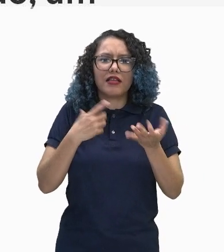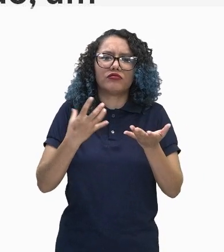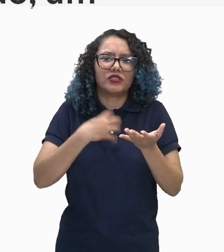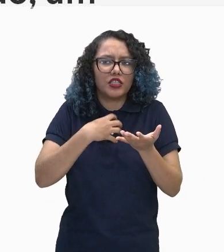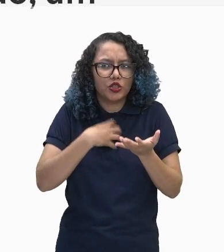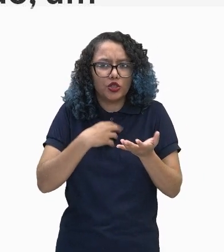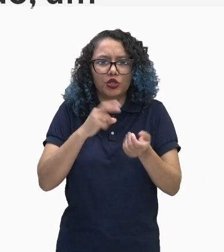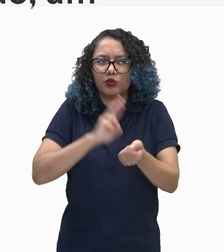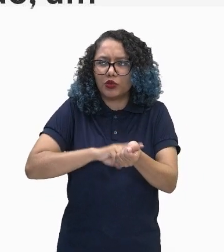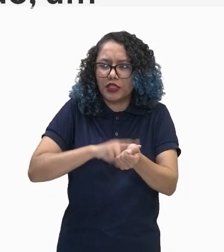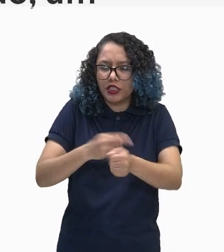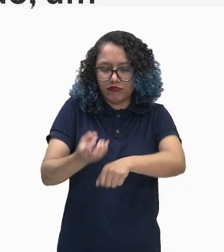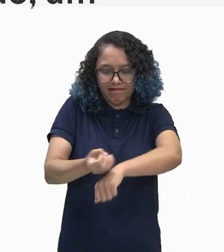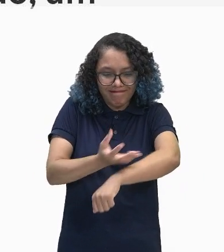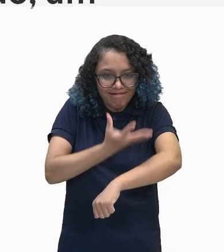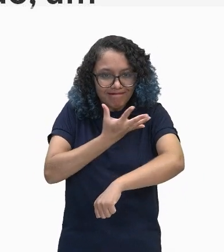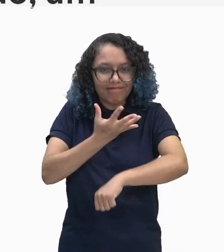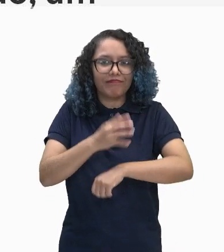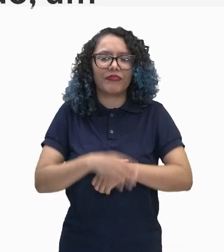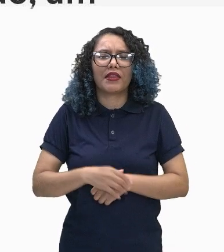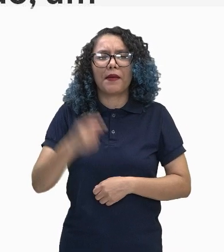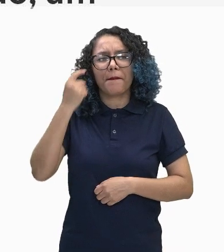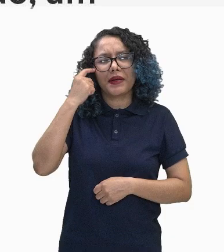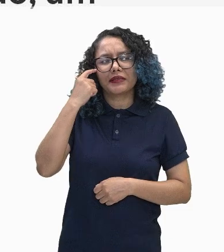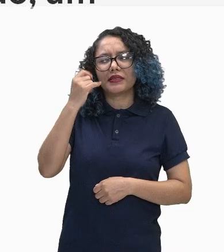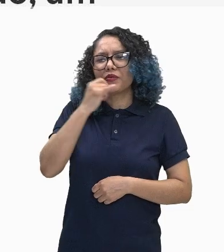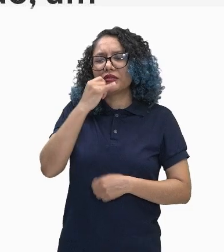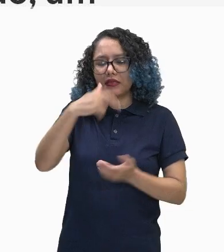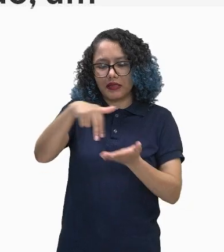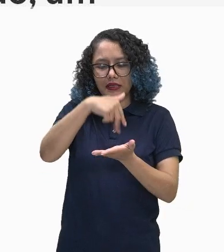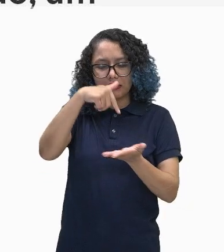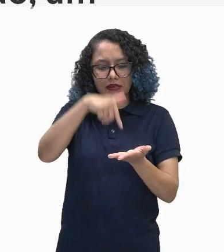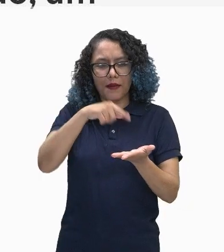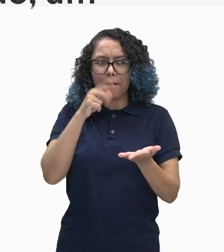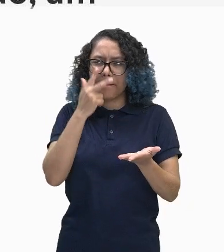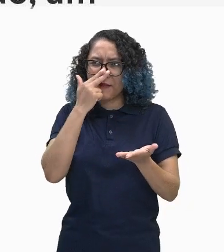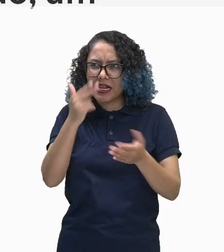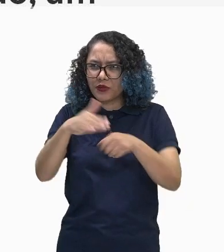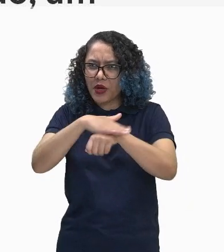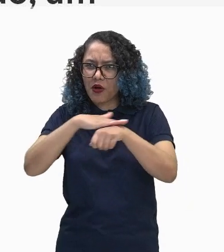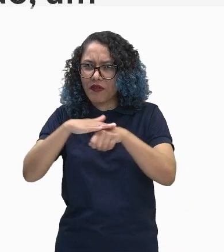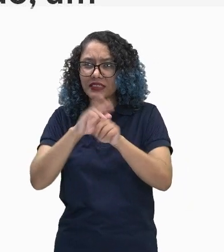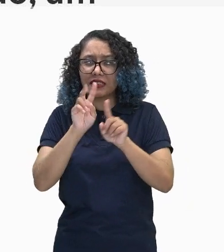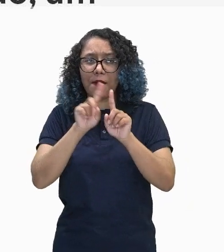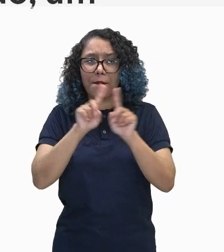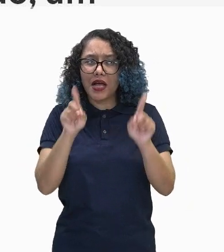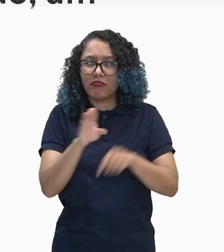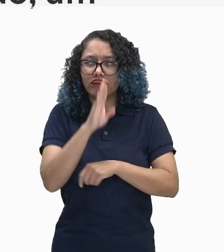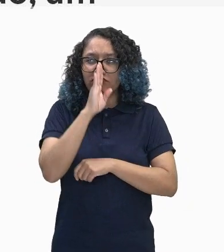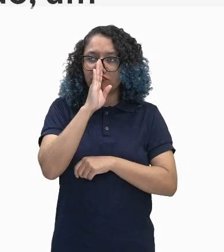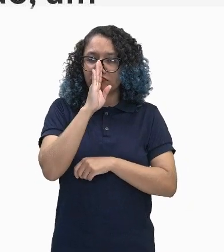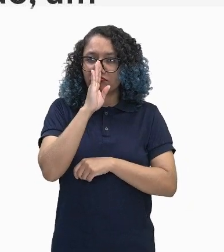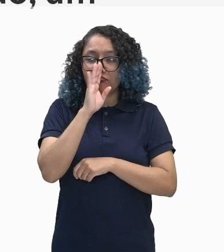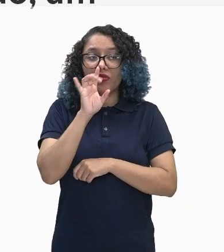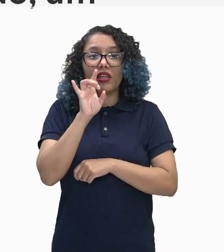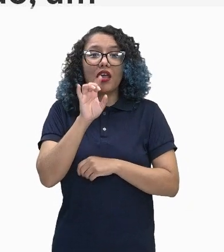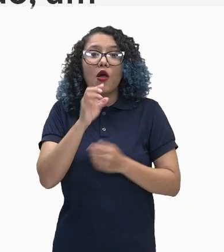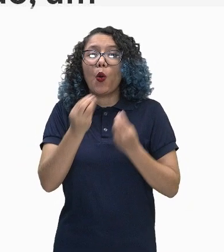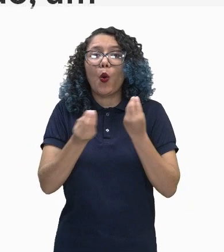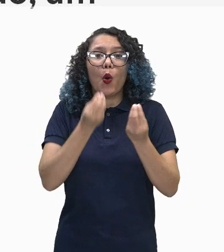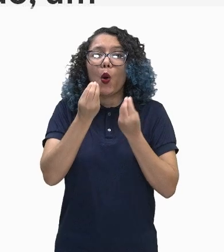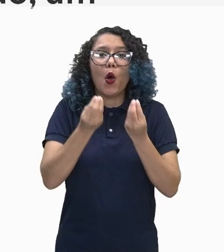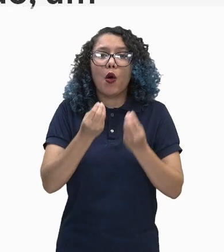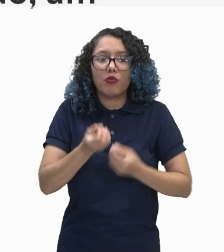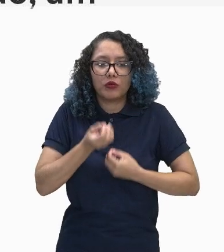emoção. Pensem na dança como uma conversa sem palavras, onde o corpo é a voz e